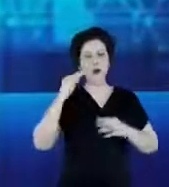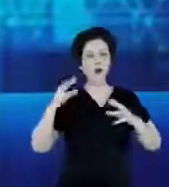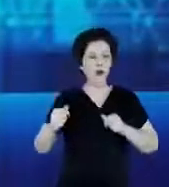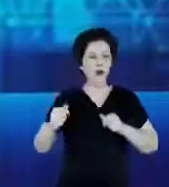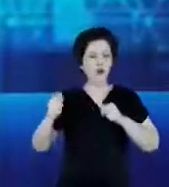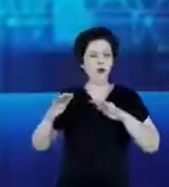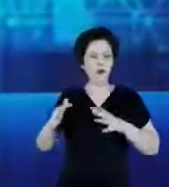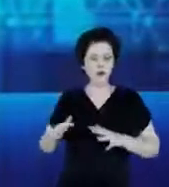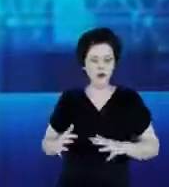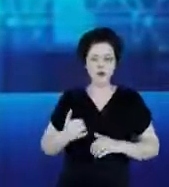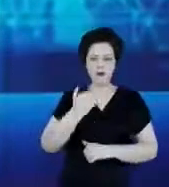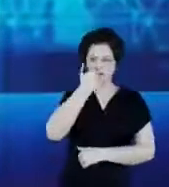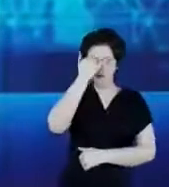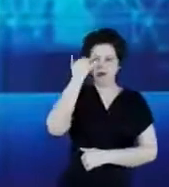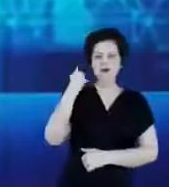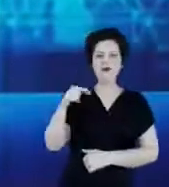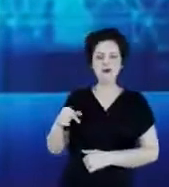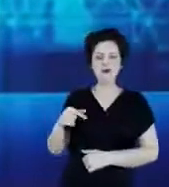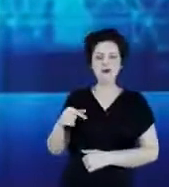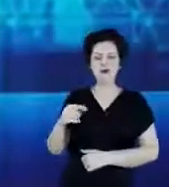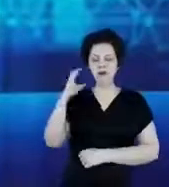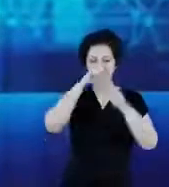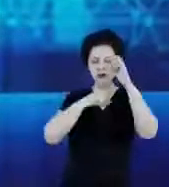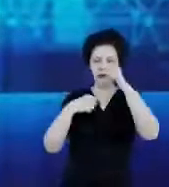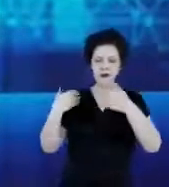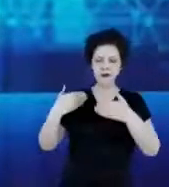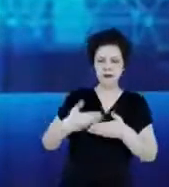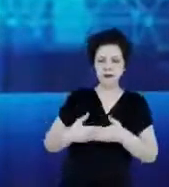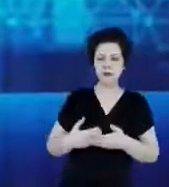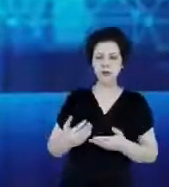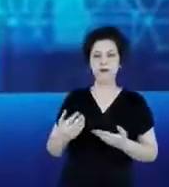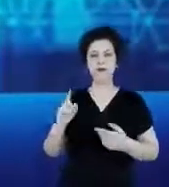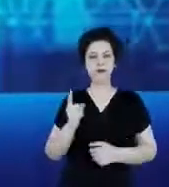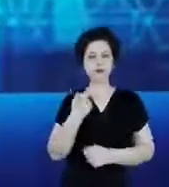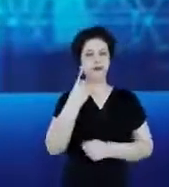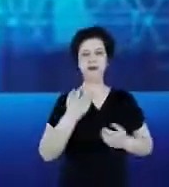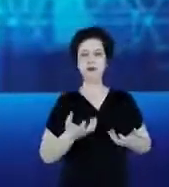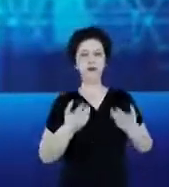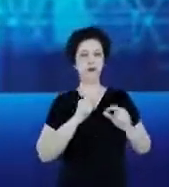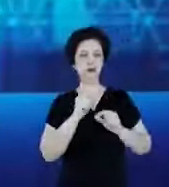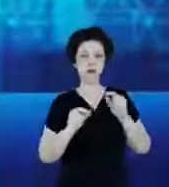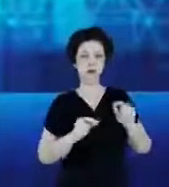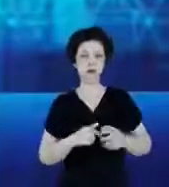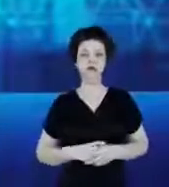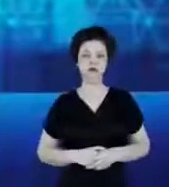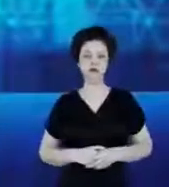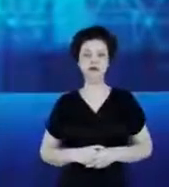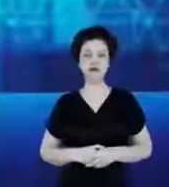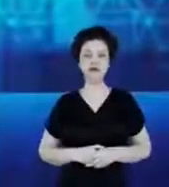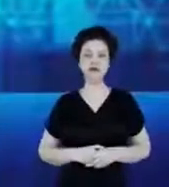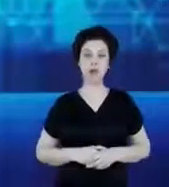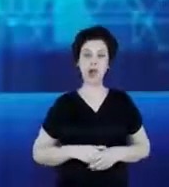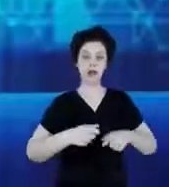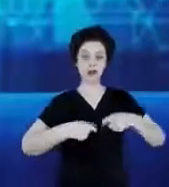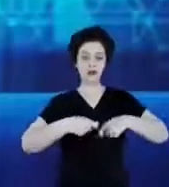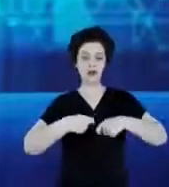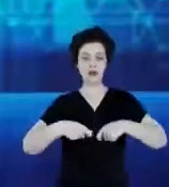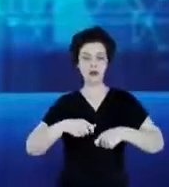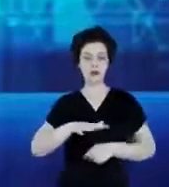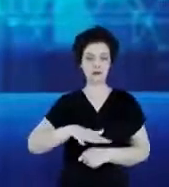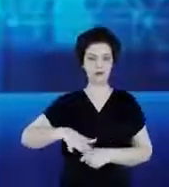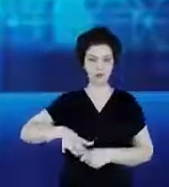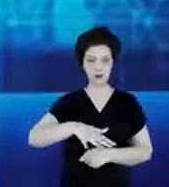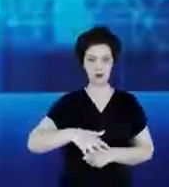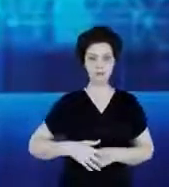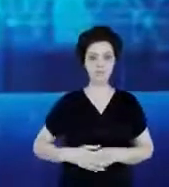toda crise é fruto de aprendizado. Então, primeiro destacar, Gustavo, a governança do setor.